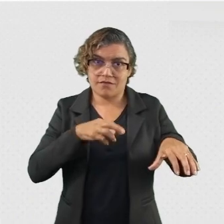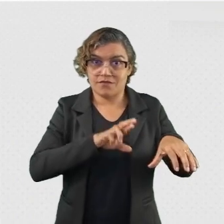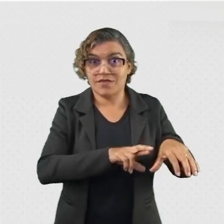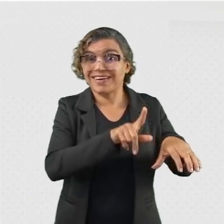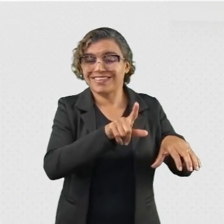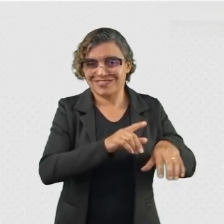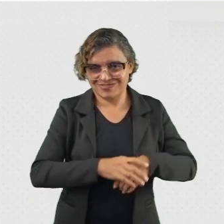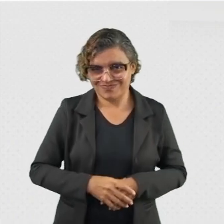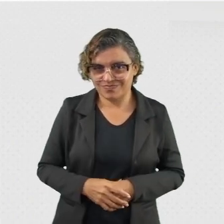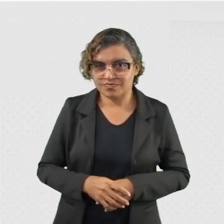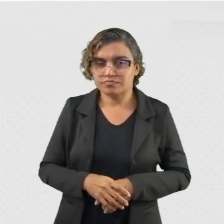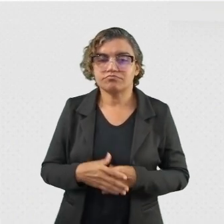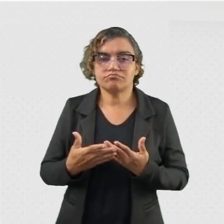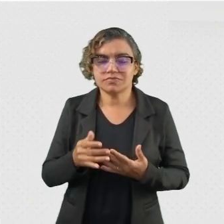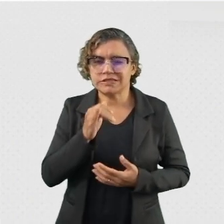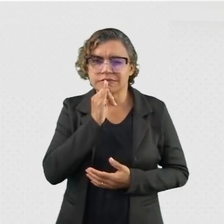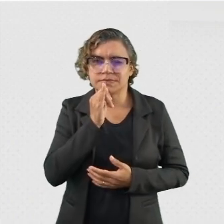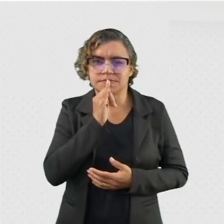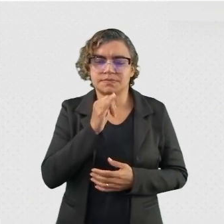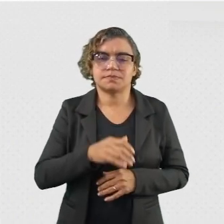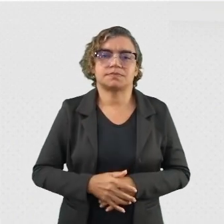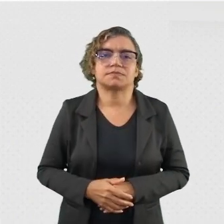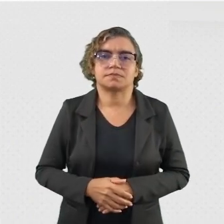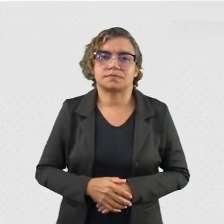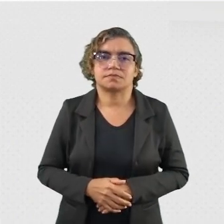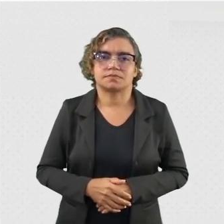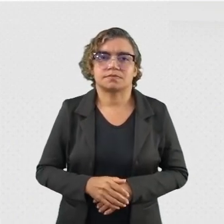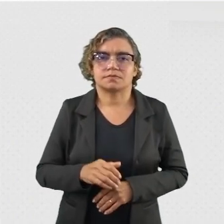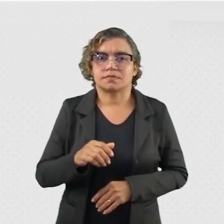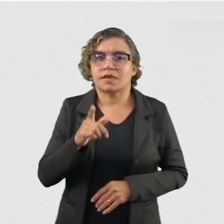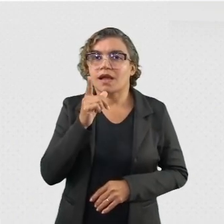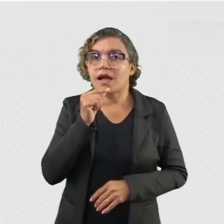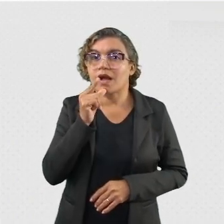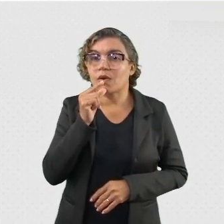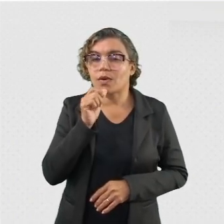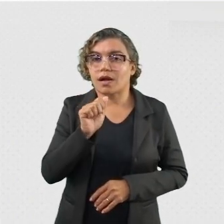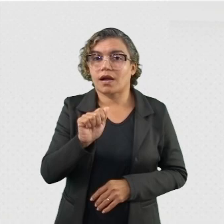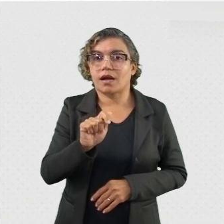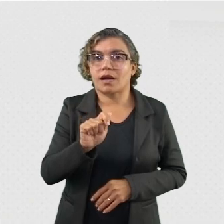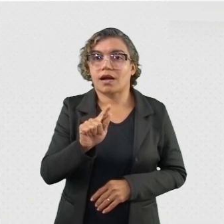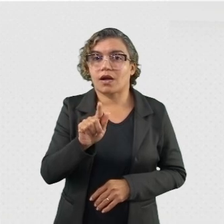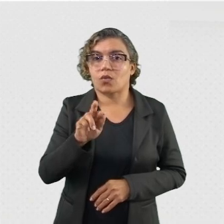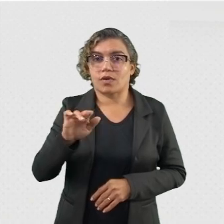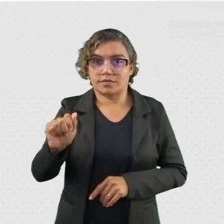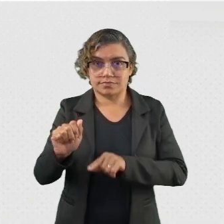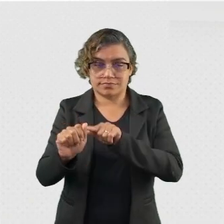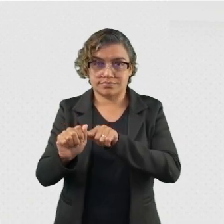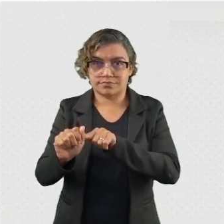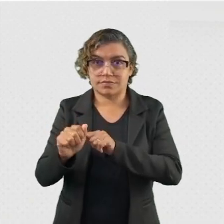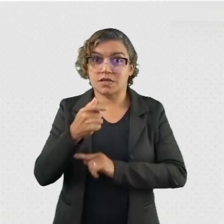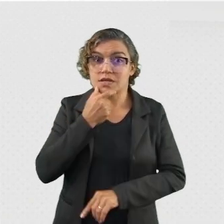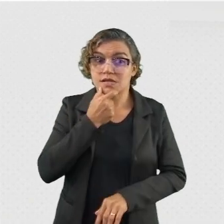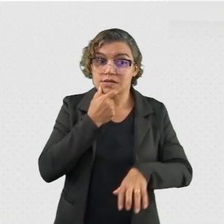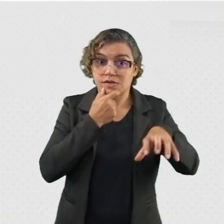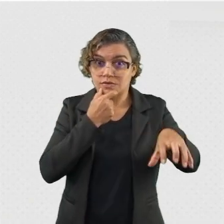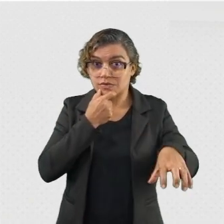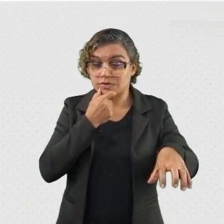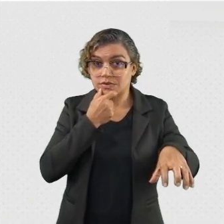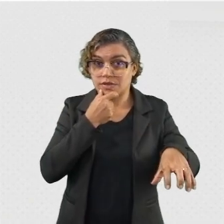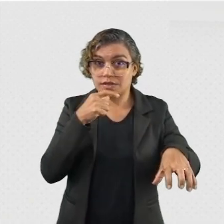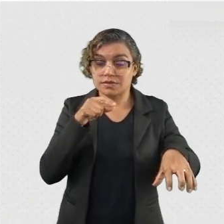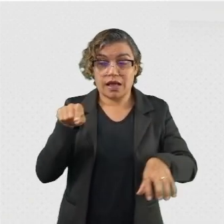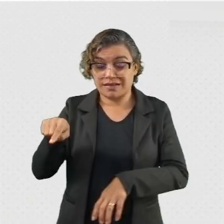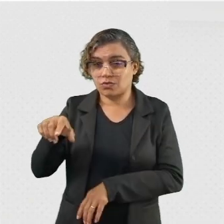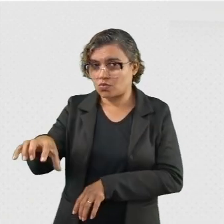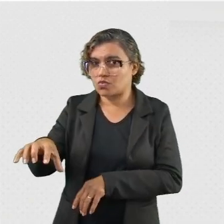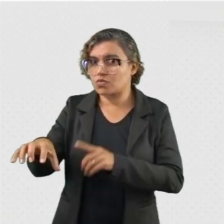de outro. Por exemplo, a palavra água. Água em inglês, no inglês britânico, o